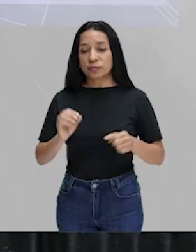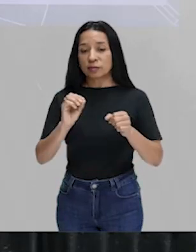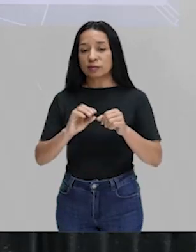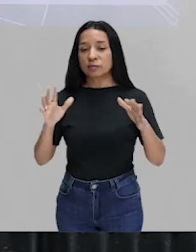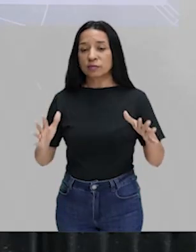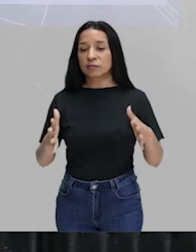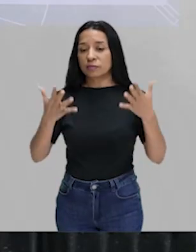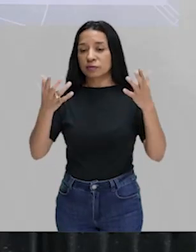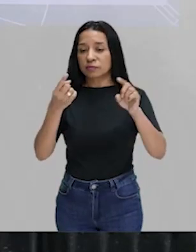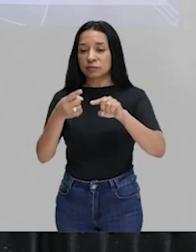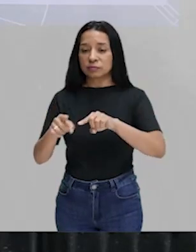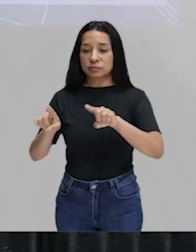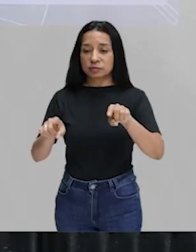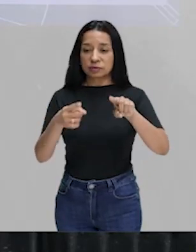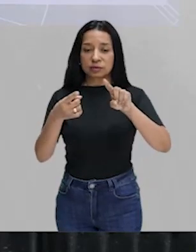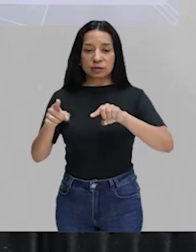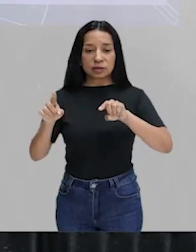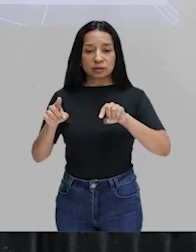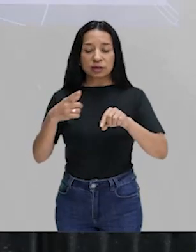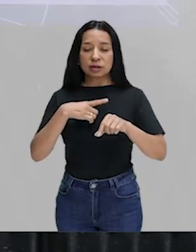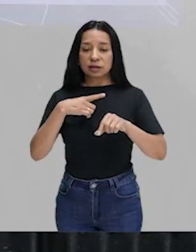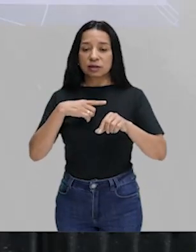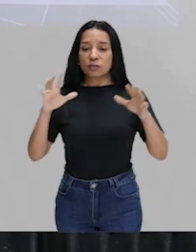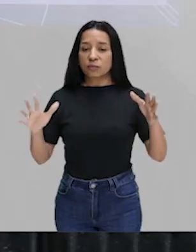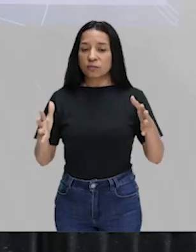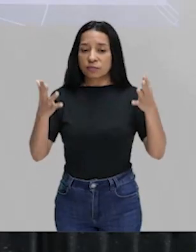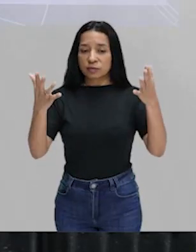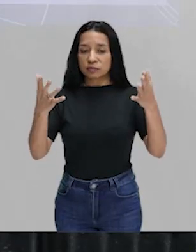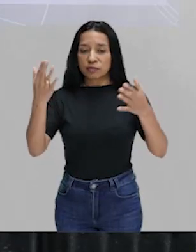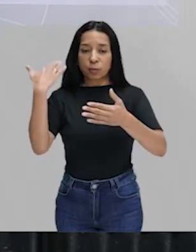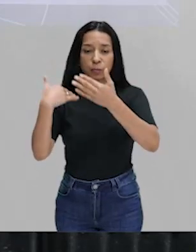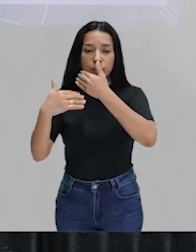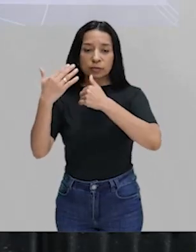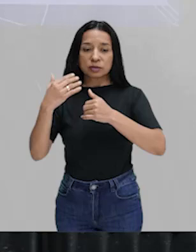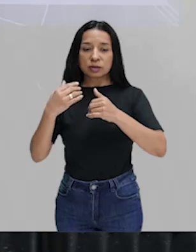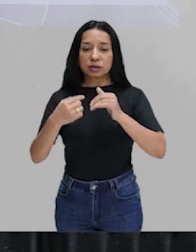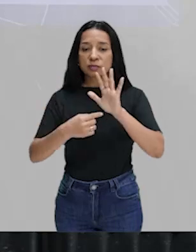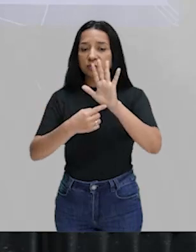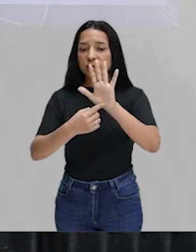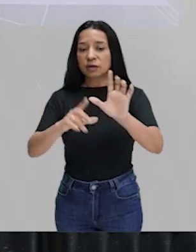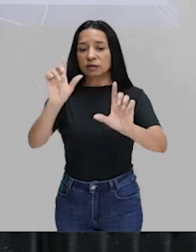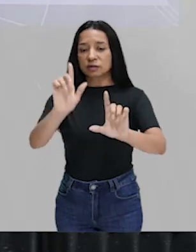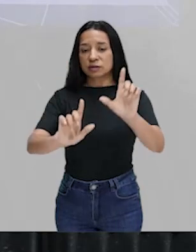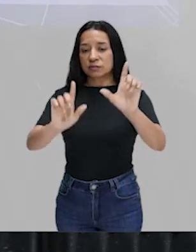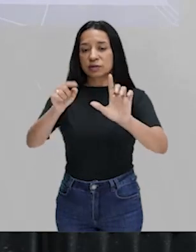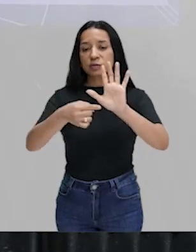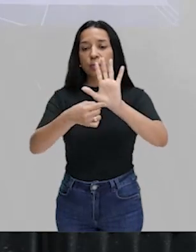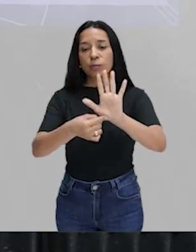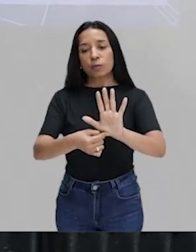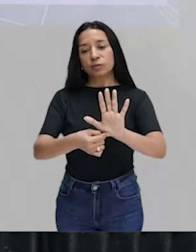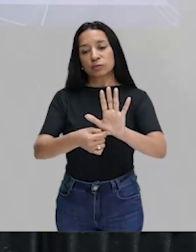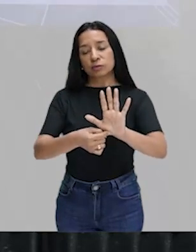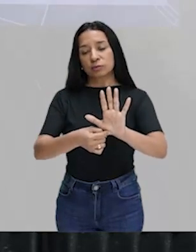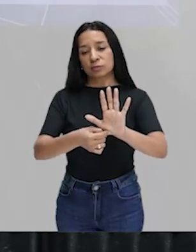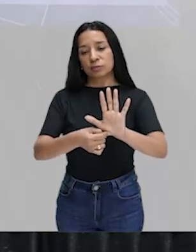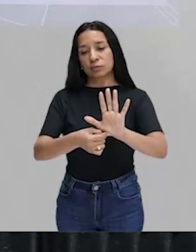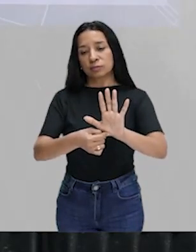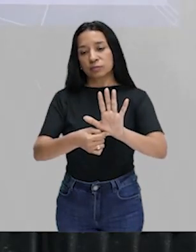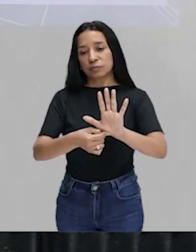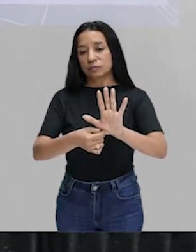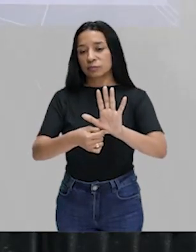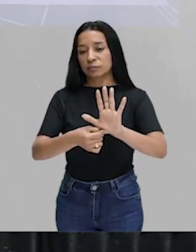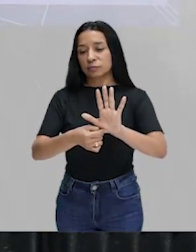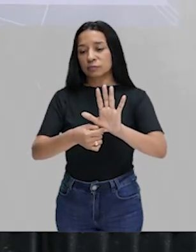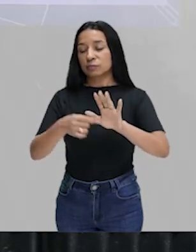musicais, houve um grande festival na época, e diversas emissoras vão se mostrar, vão cobrir esse evento e mostrar para